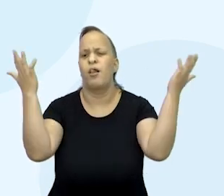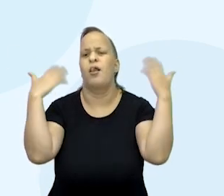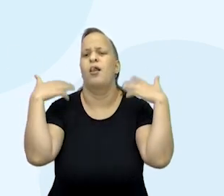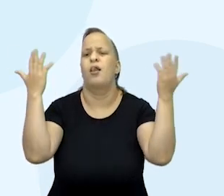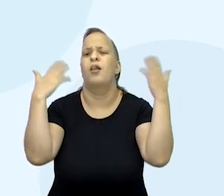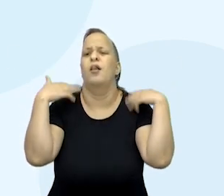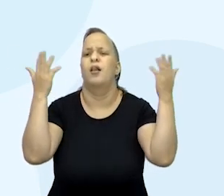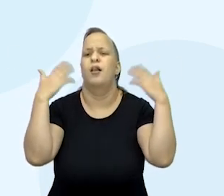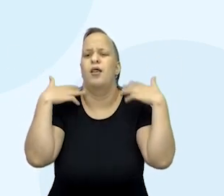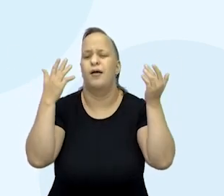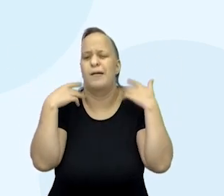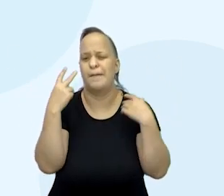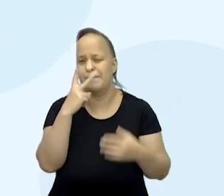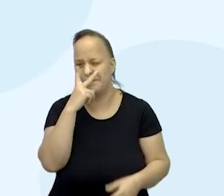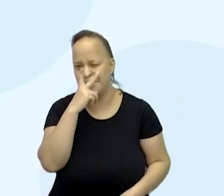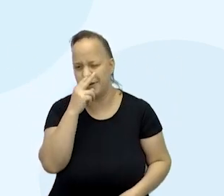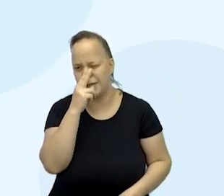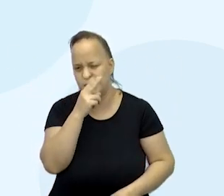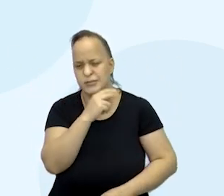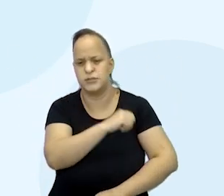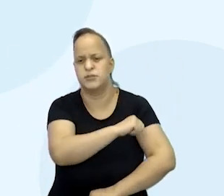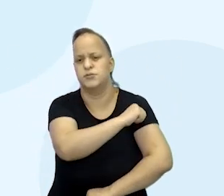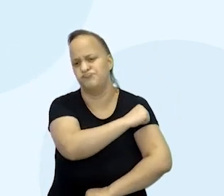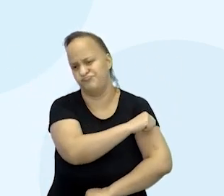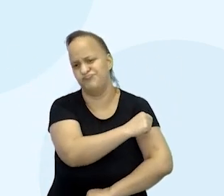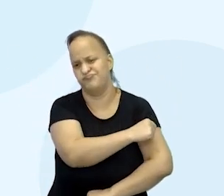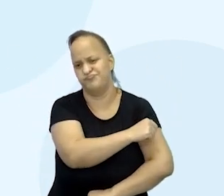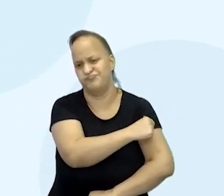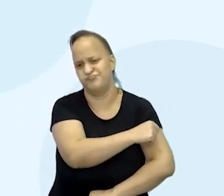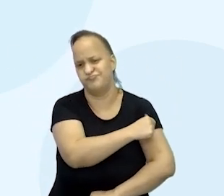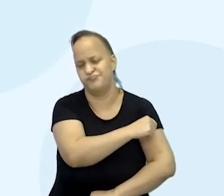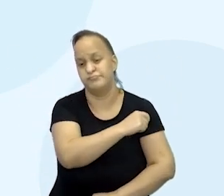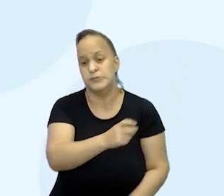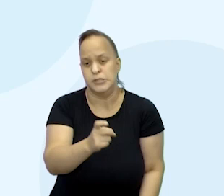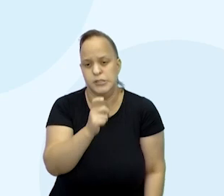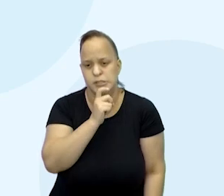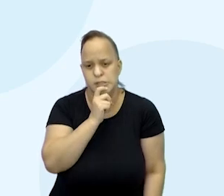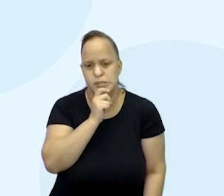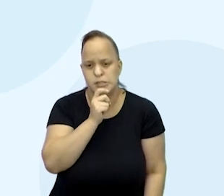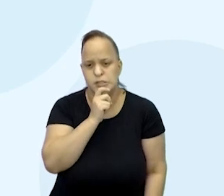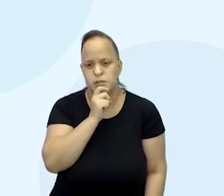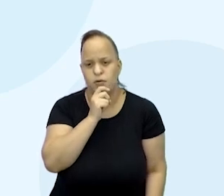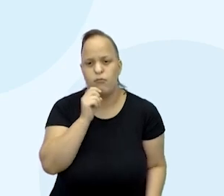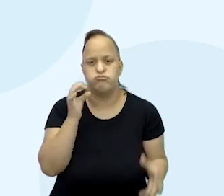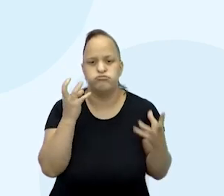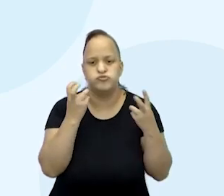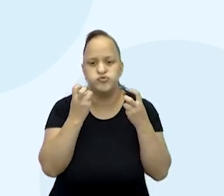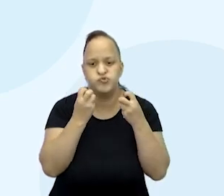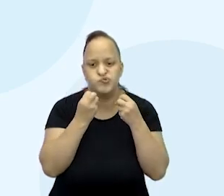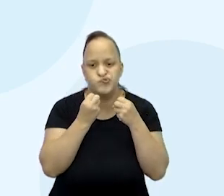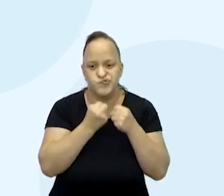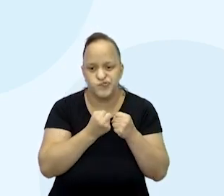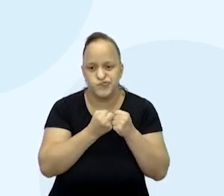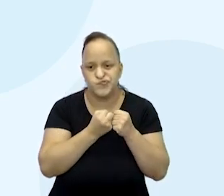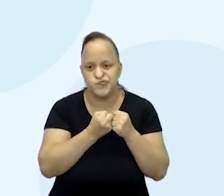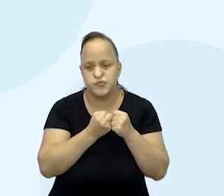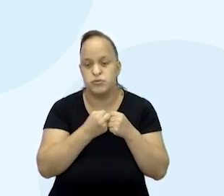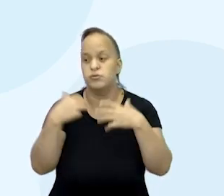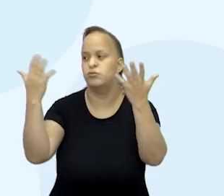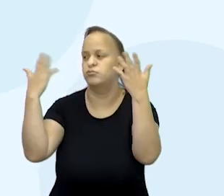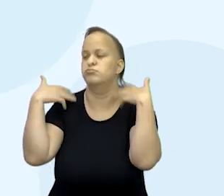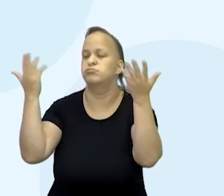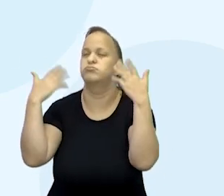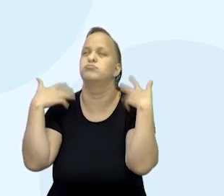com o clima lá do Rio de Janeiro também, né? Então nós temos um inverno seco, né, e um verão quente e